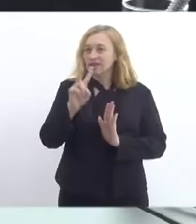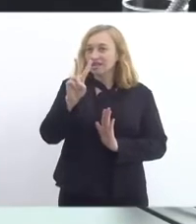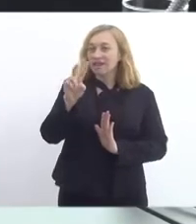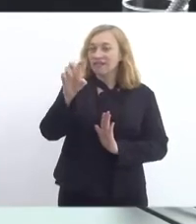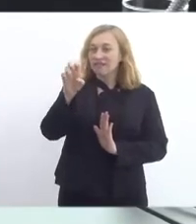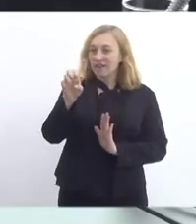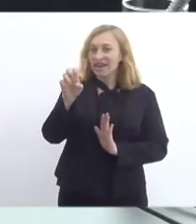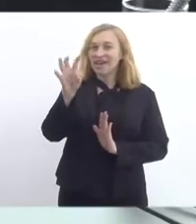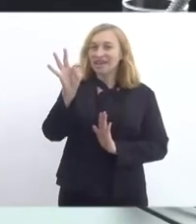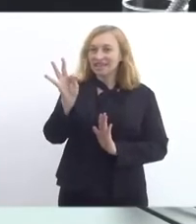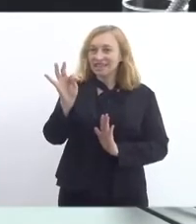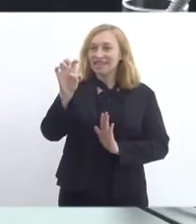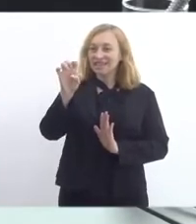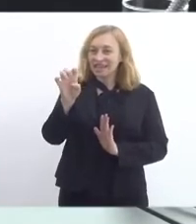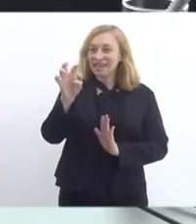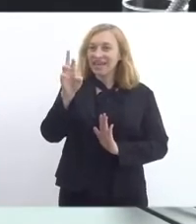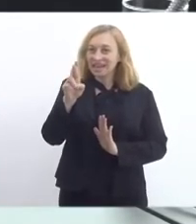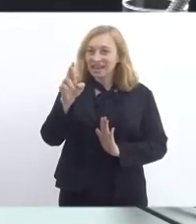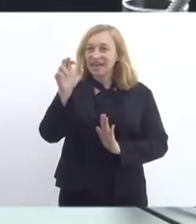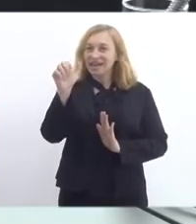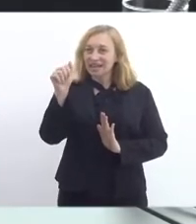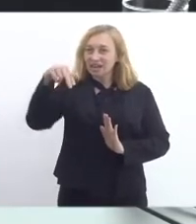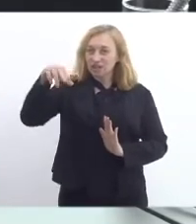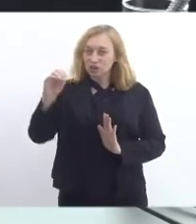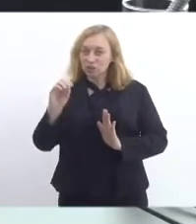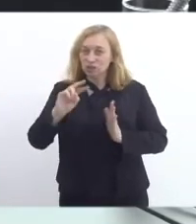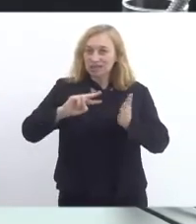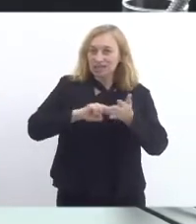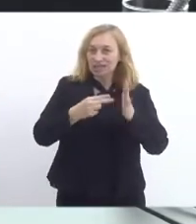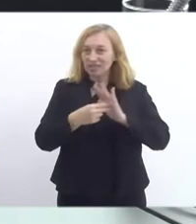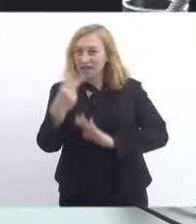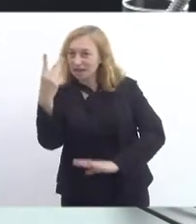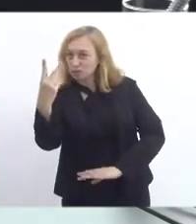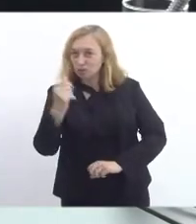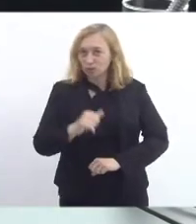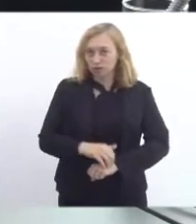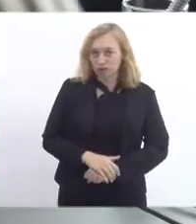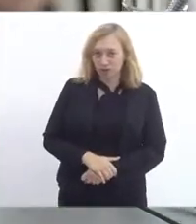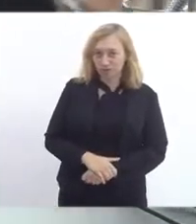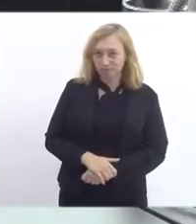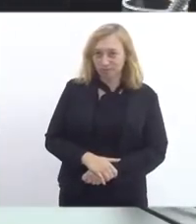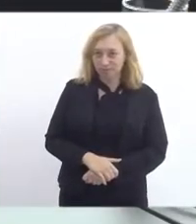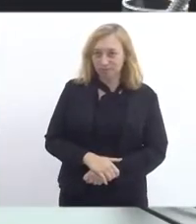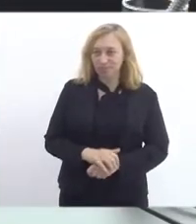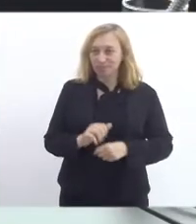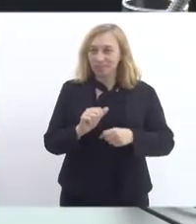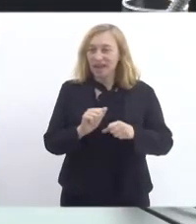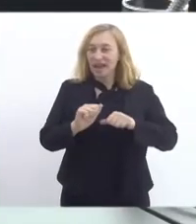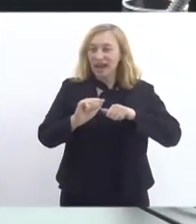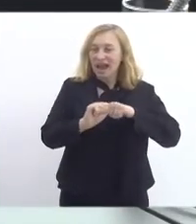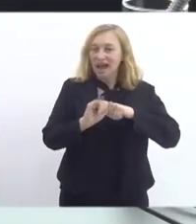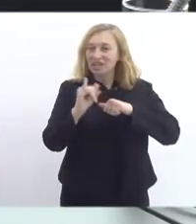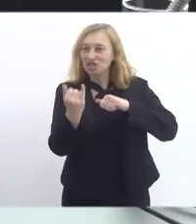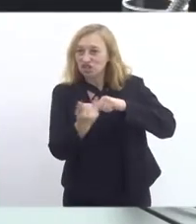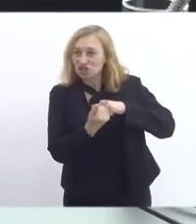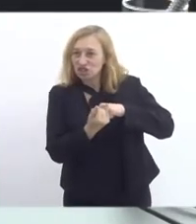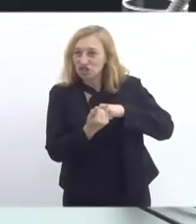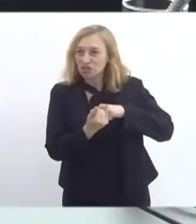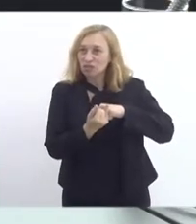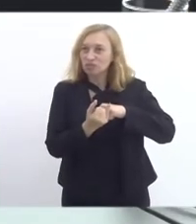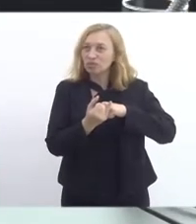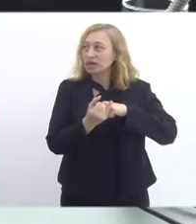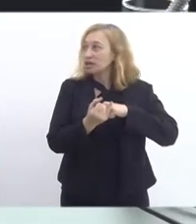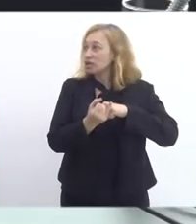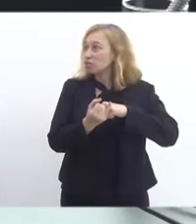veterano tem duas hipóteses de significado. Veterano, adjetivo substantivo